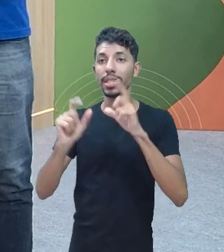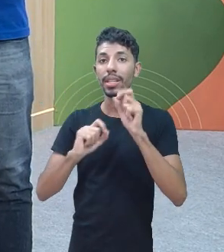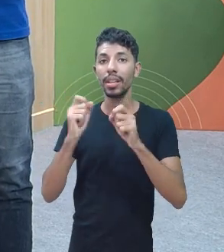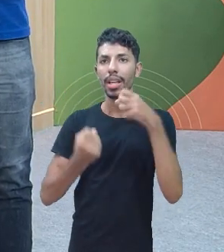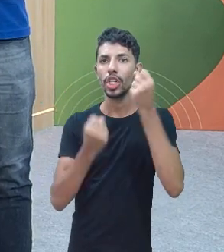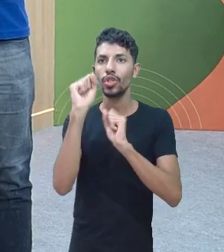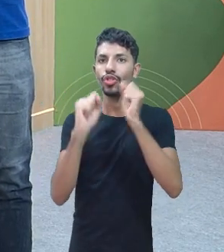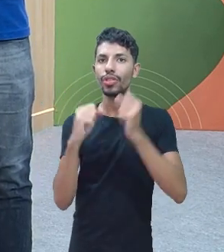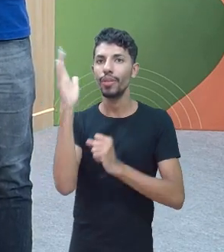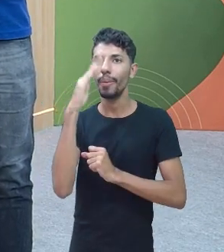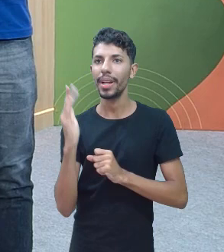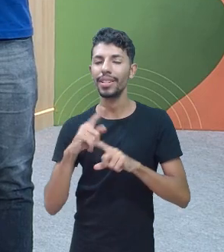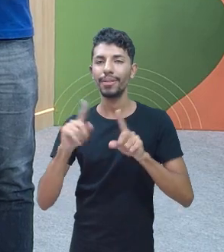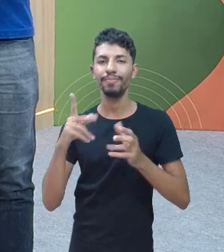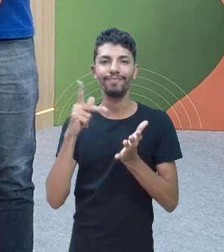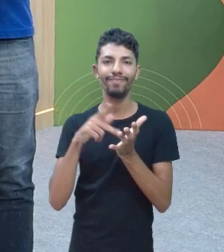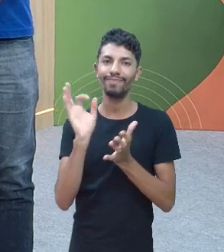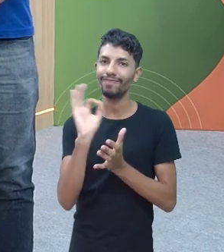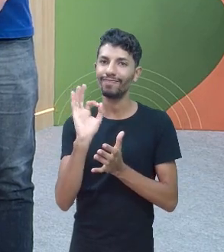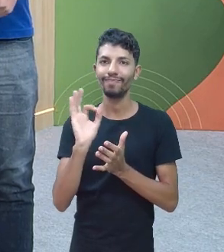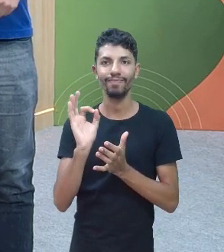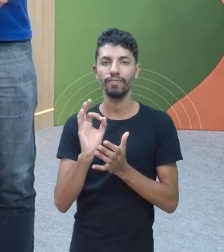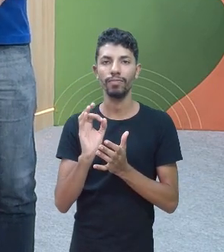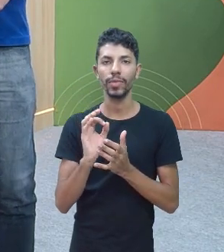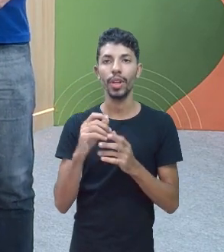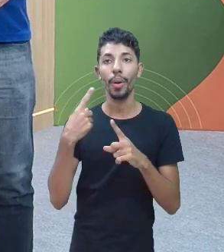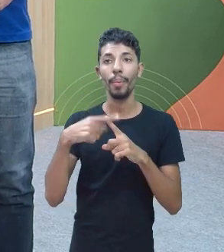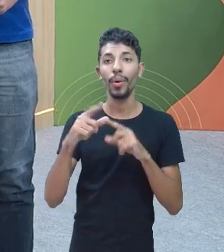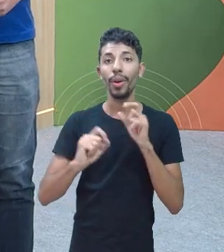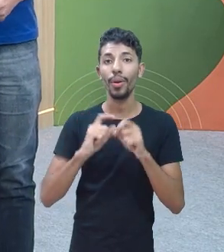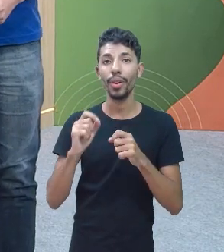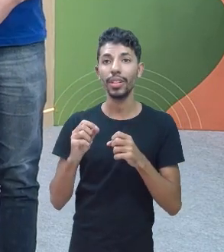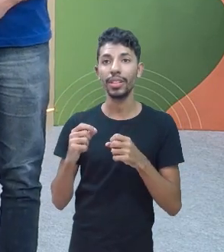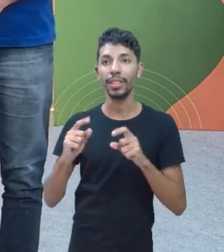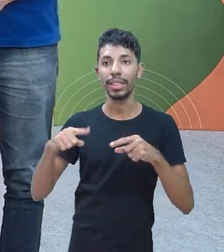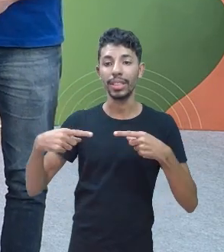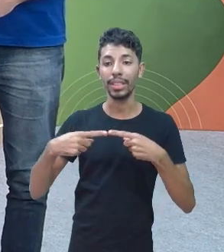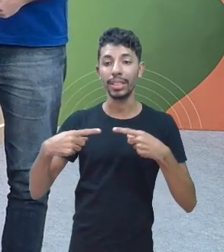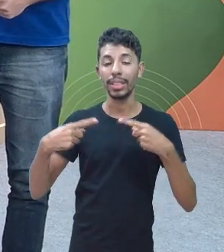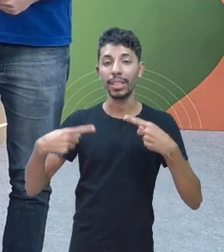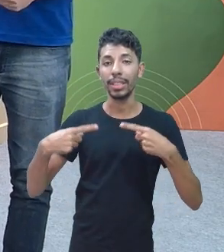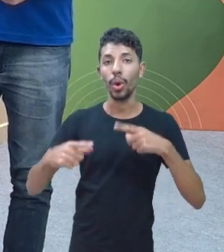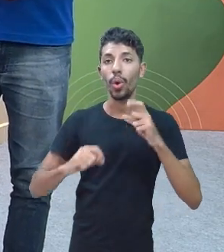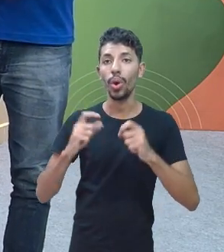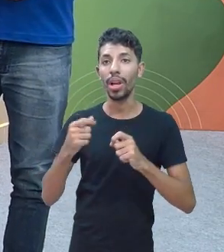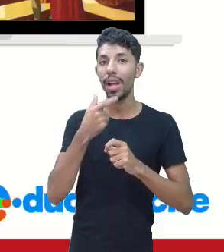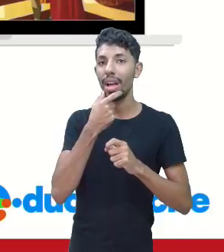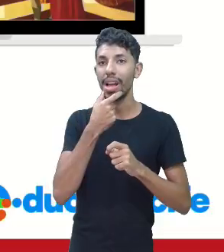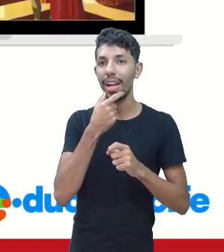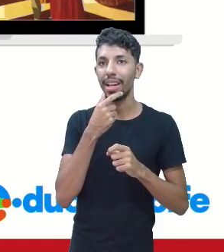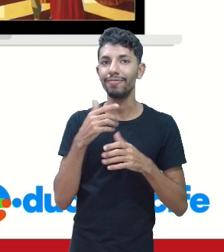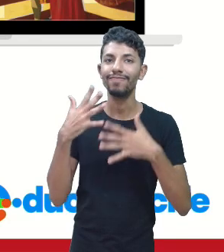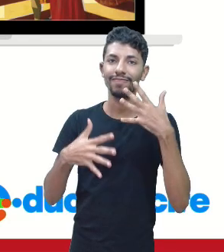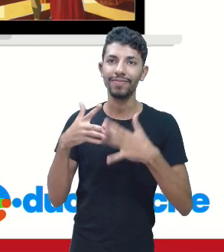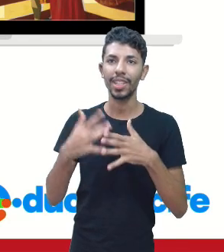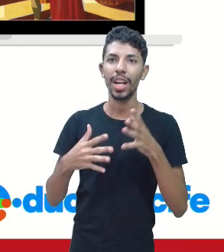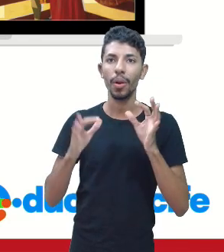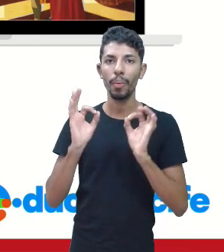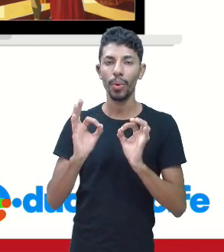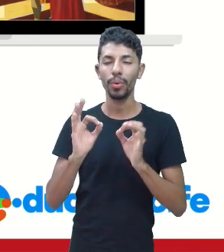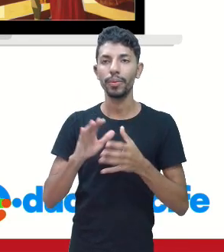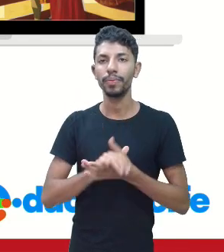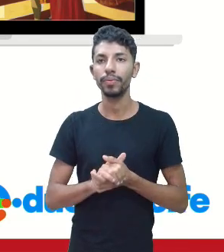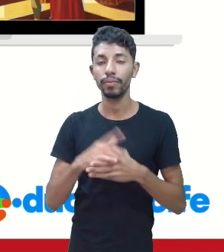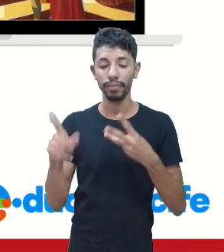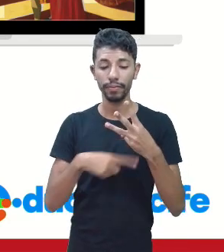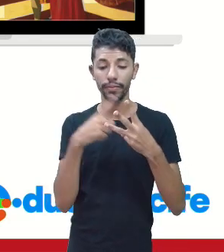concorrência inglesa vai atrapalhar muito para que o Brasil se desenvolva enquanto indústria. E o ponto 3 realmente extremamente